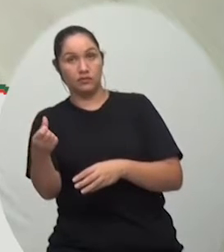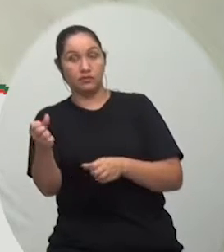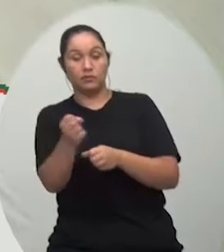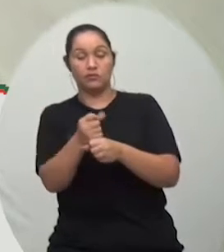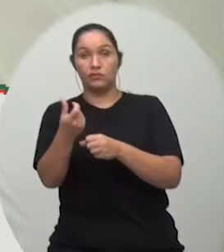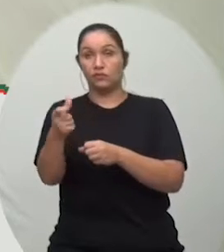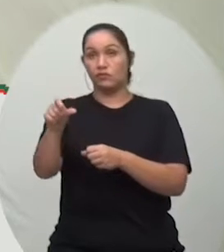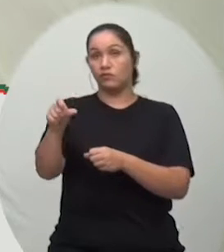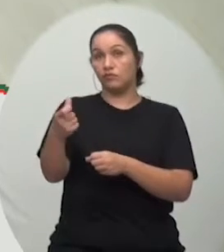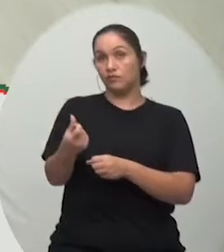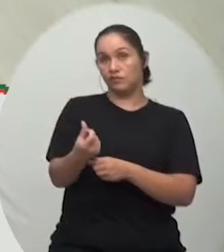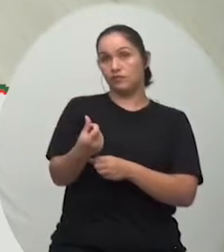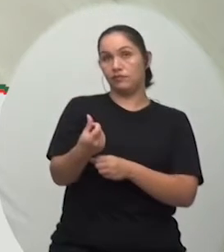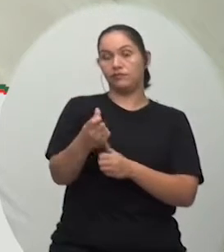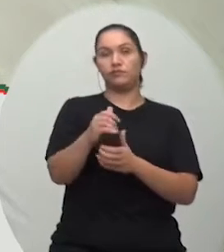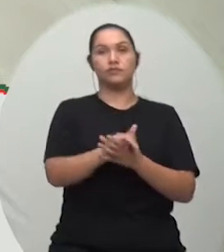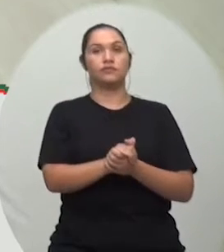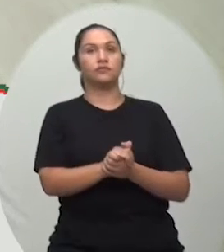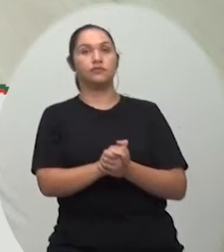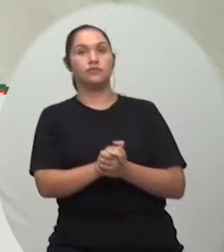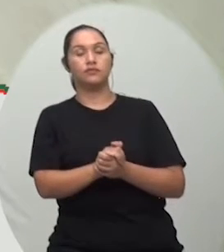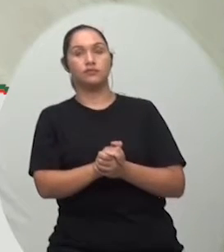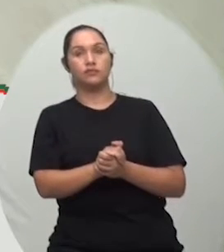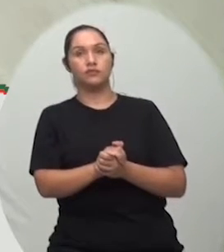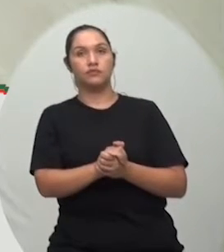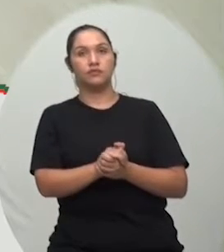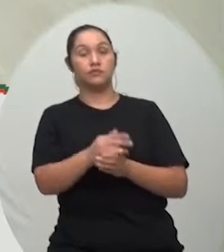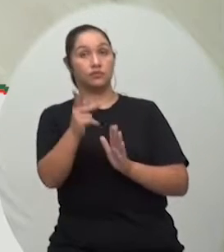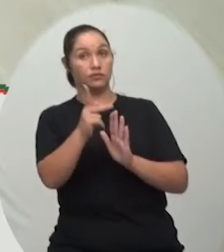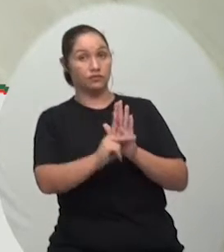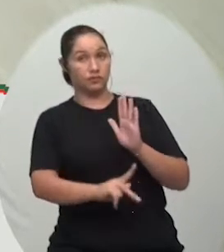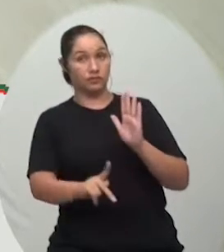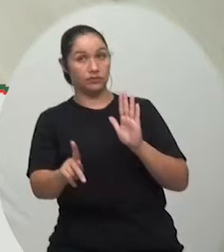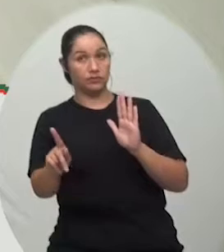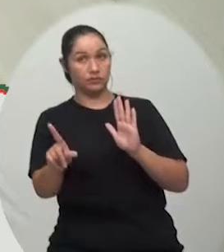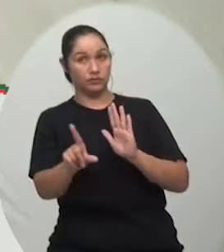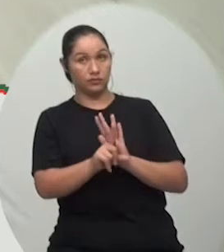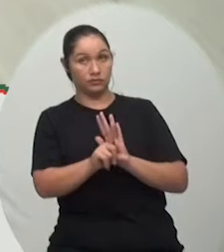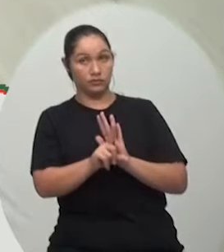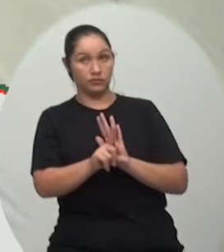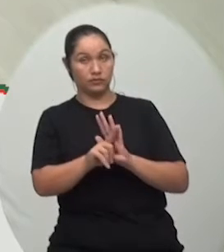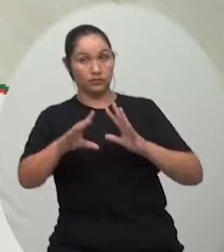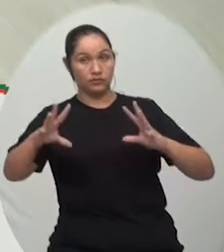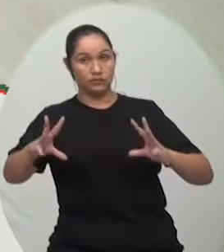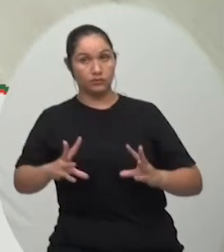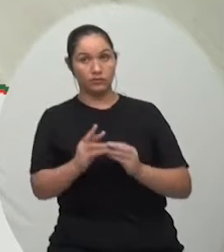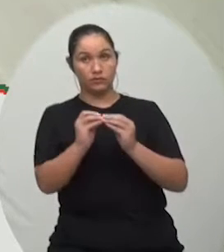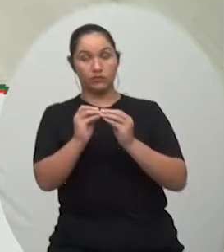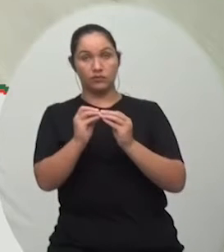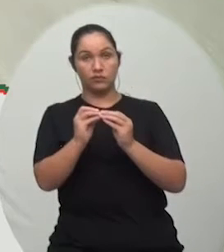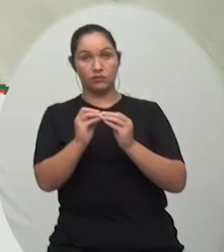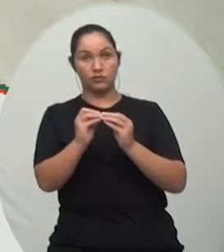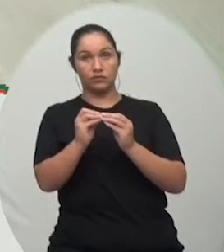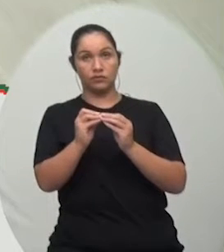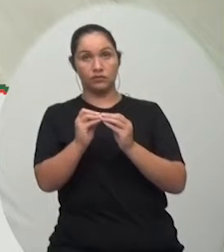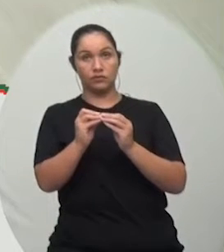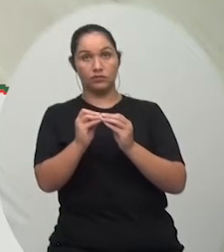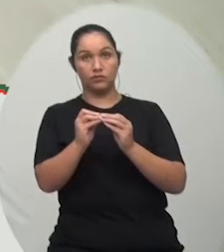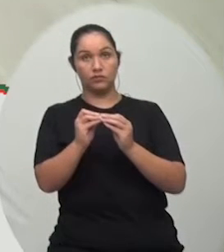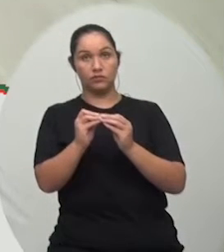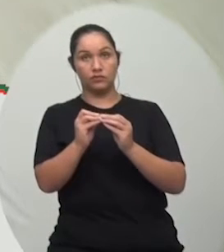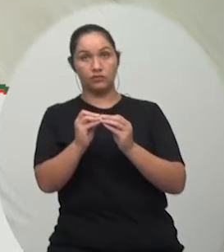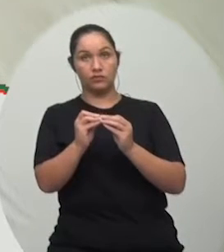1996 e da outras providências. Conforme este projeto, em síntese, estarão aptas a requerer a